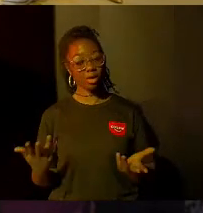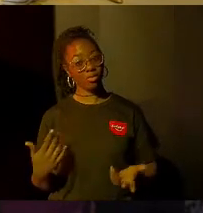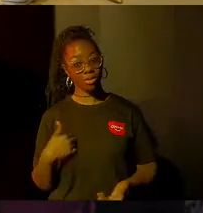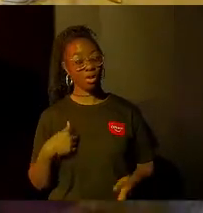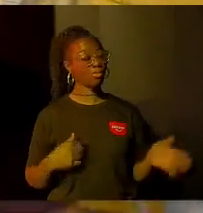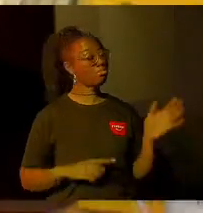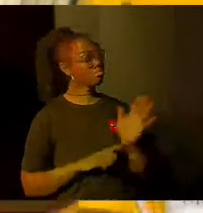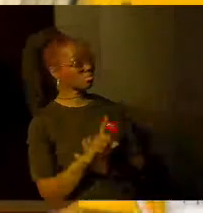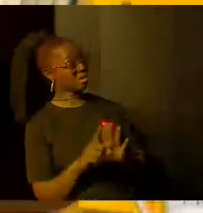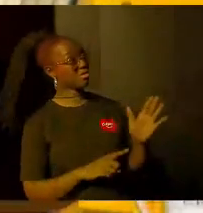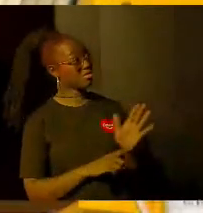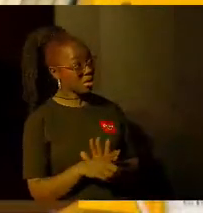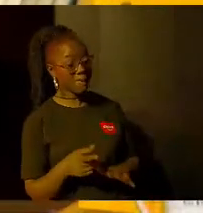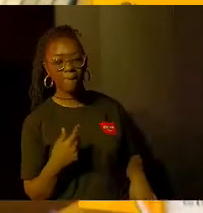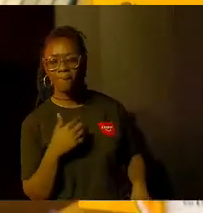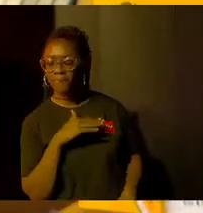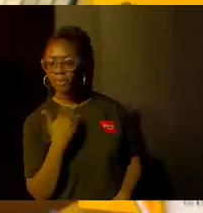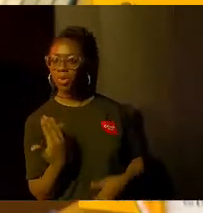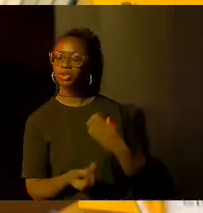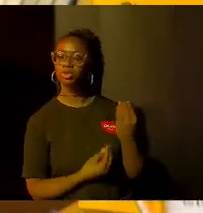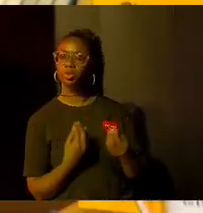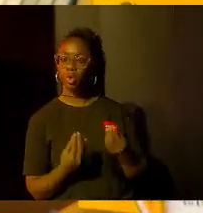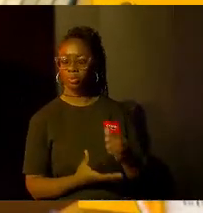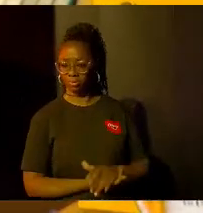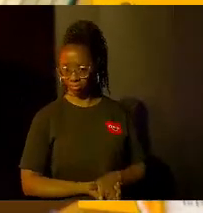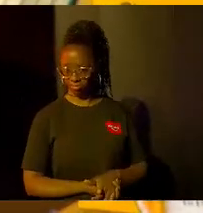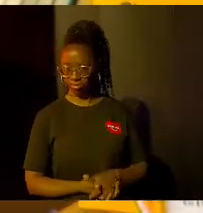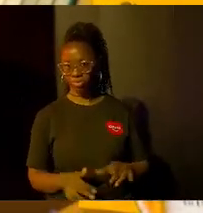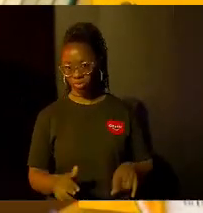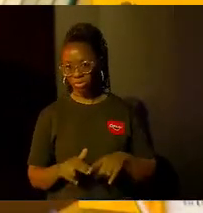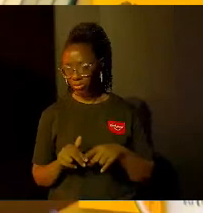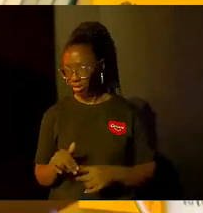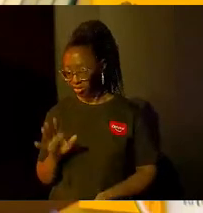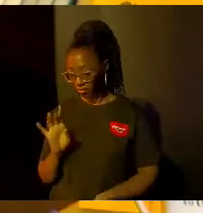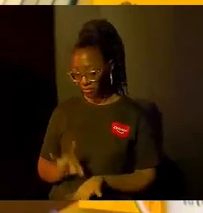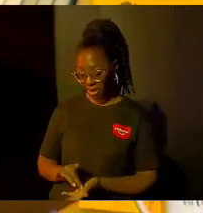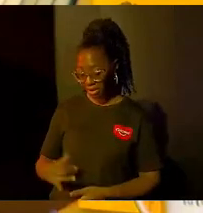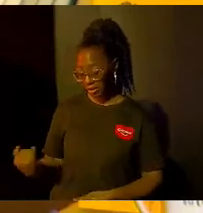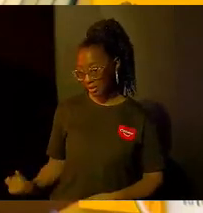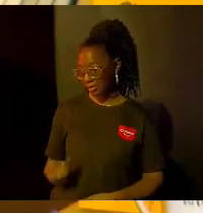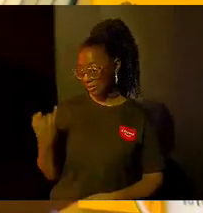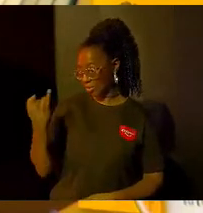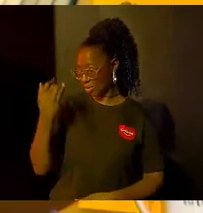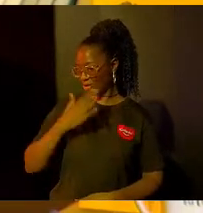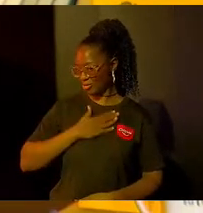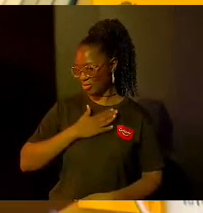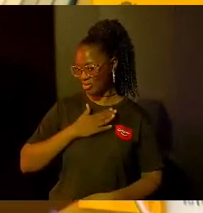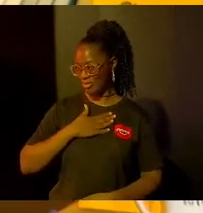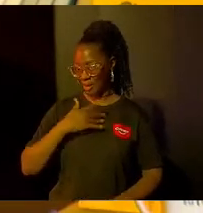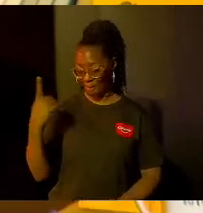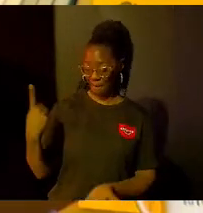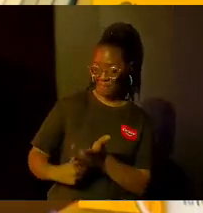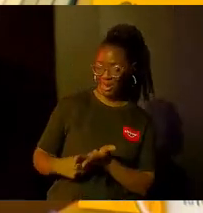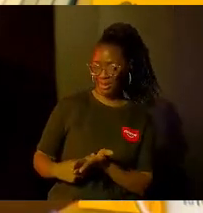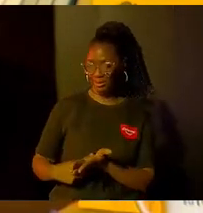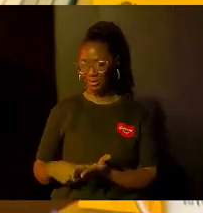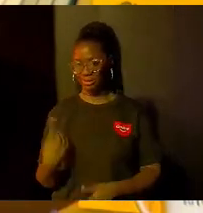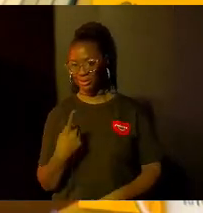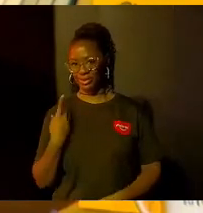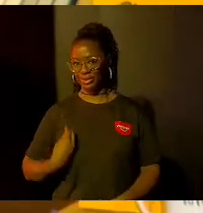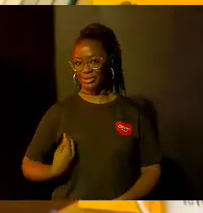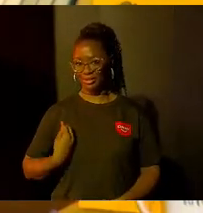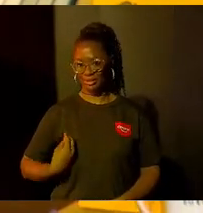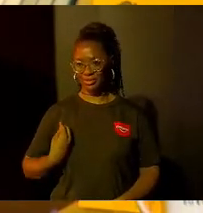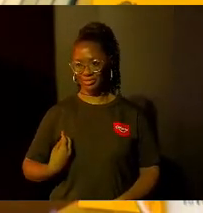Justamente a morte que para mim é um fato importantíssimo como parte das nossas vidas que